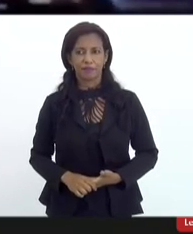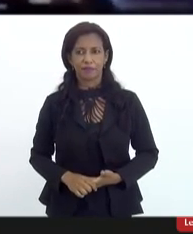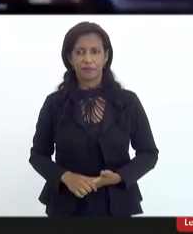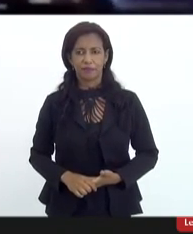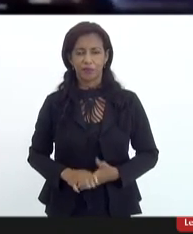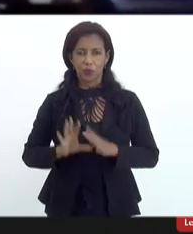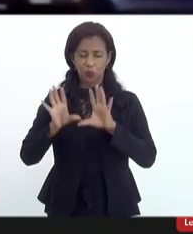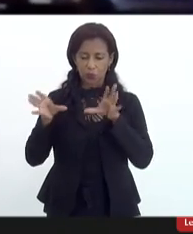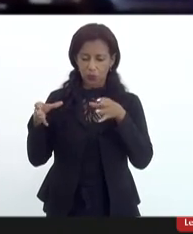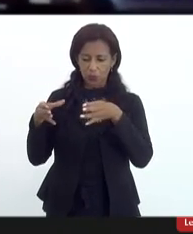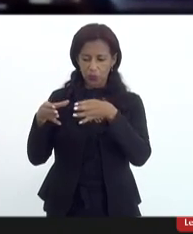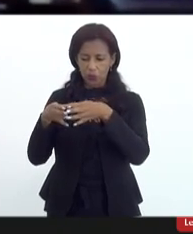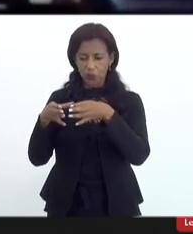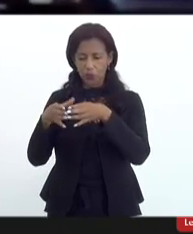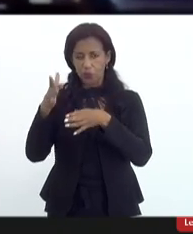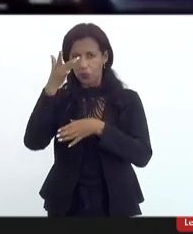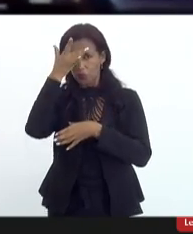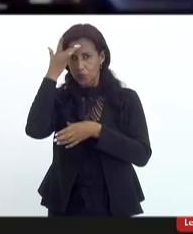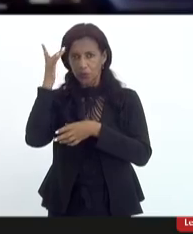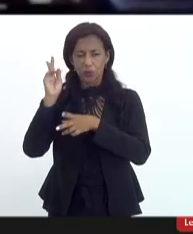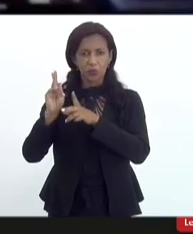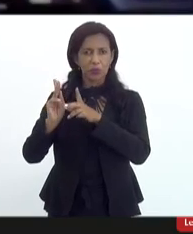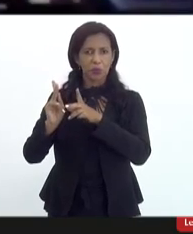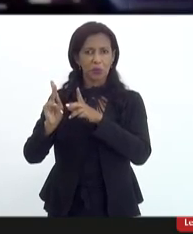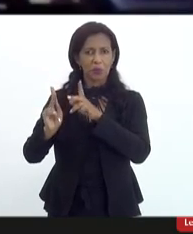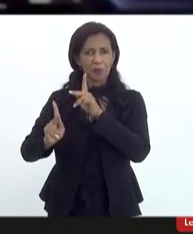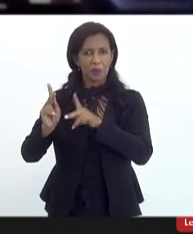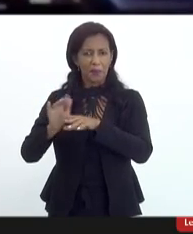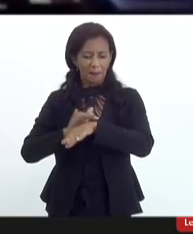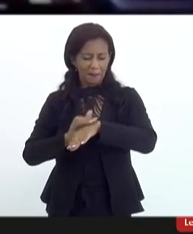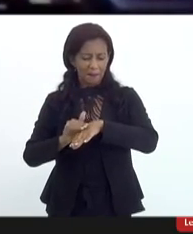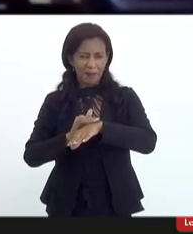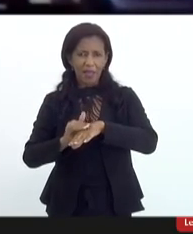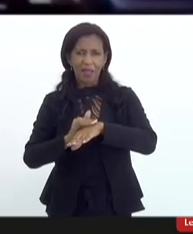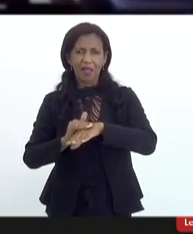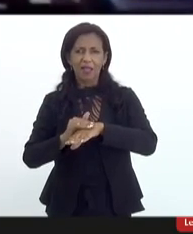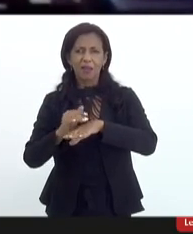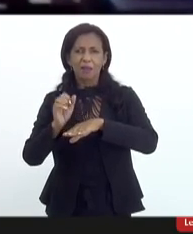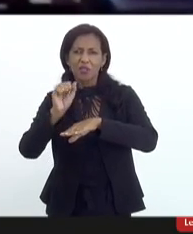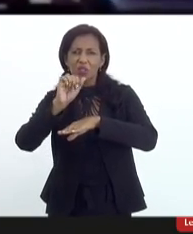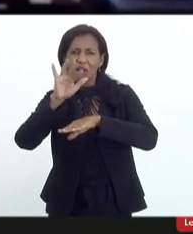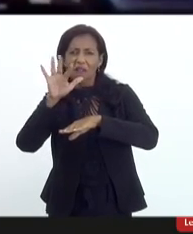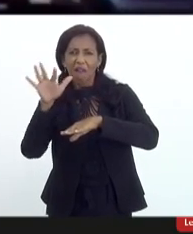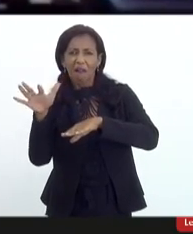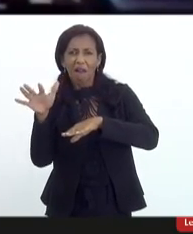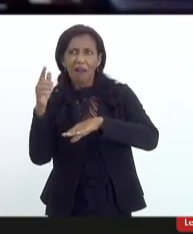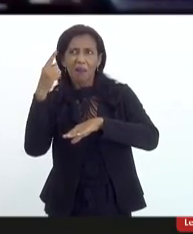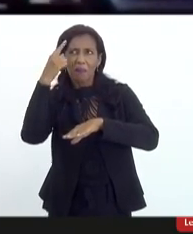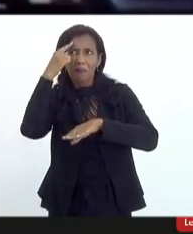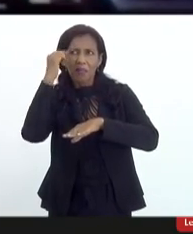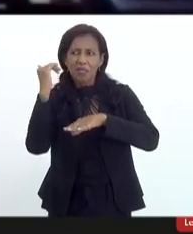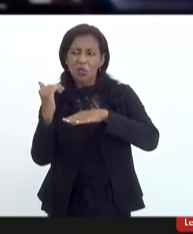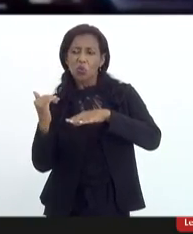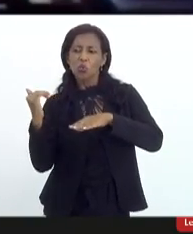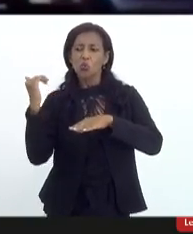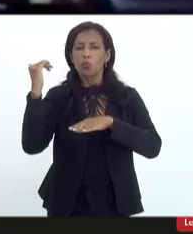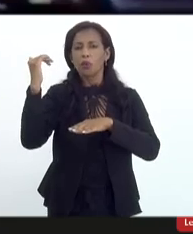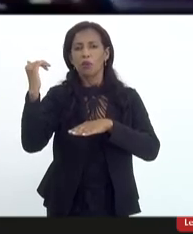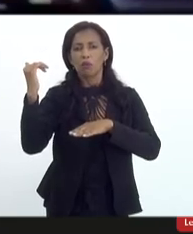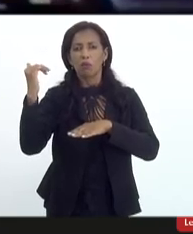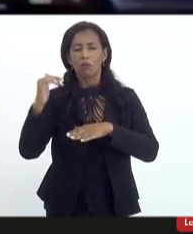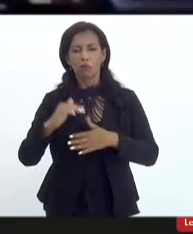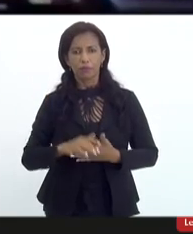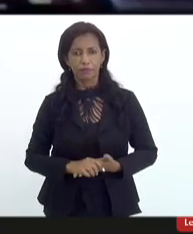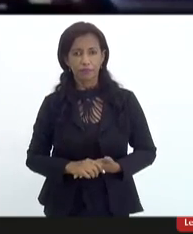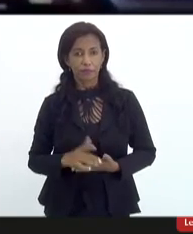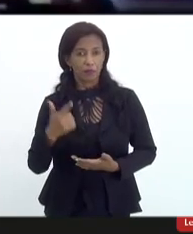um grupo de pessoas com pele mais clara se considerarem superiores